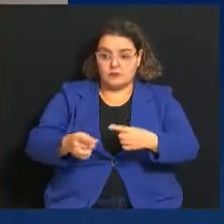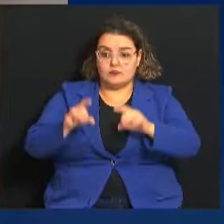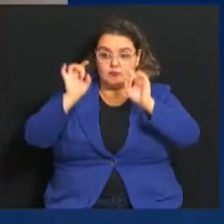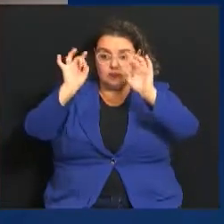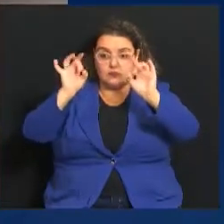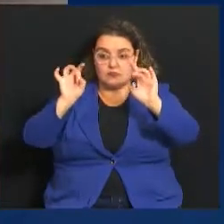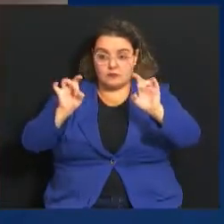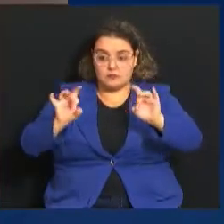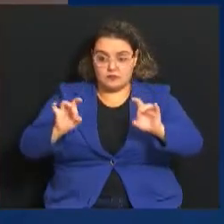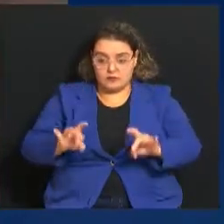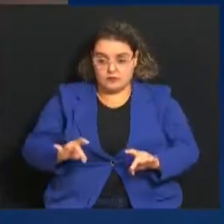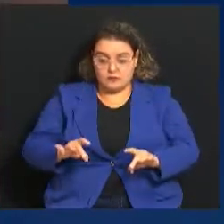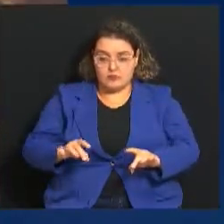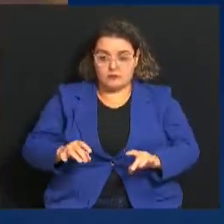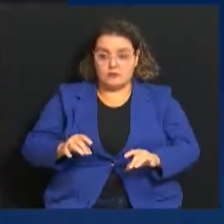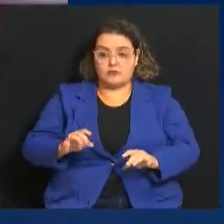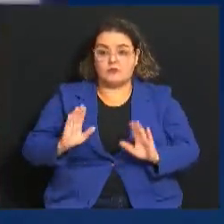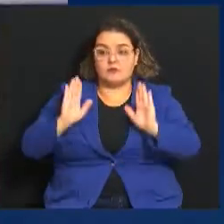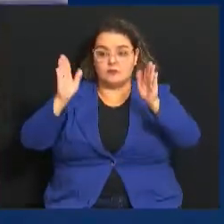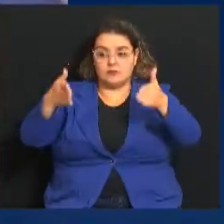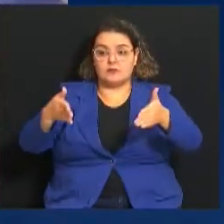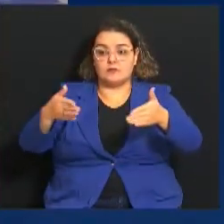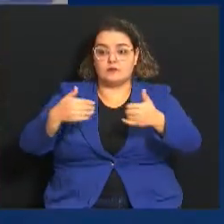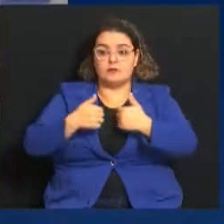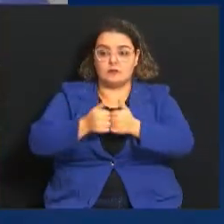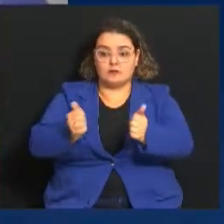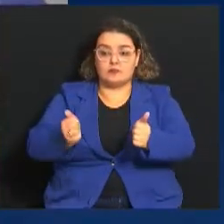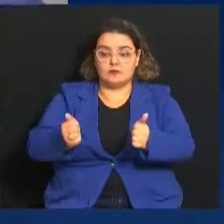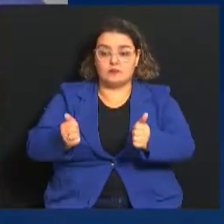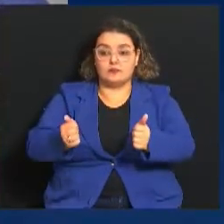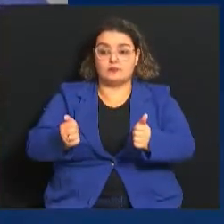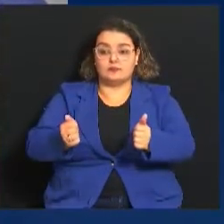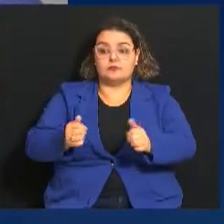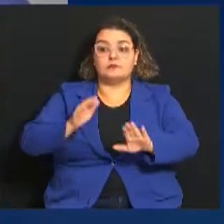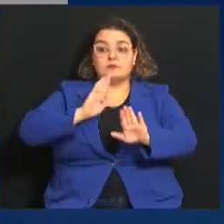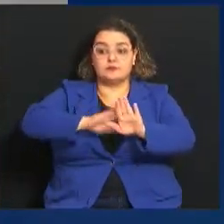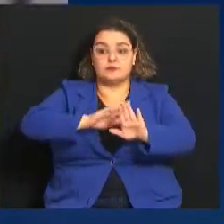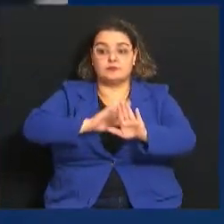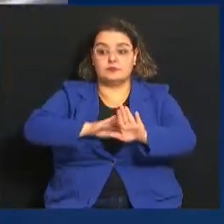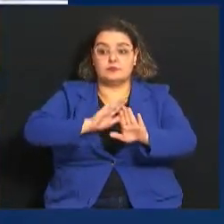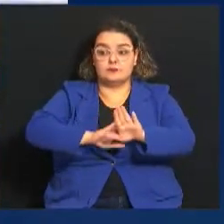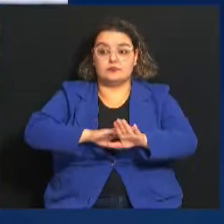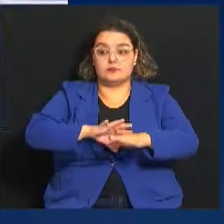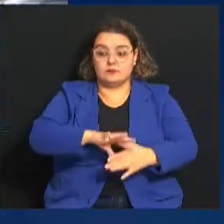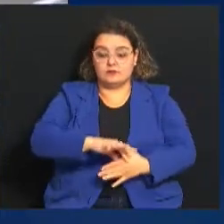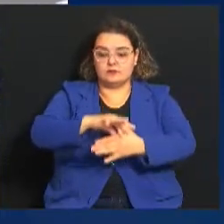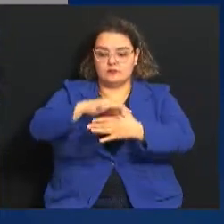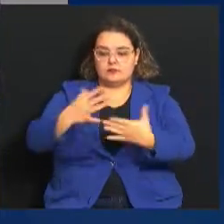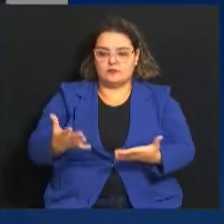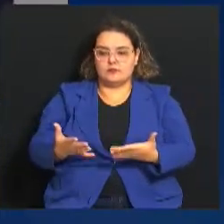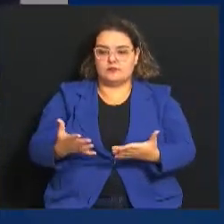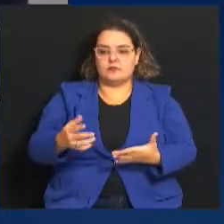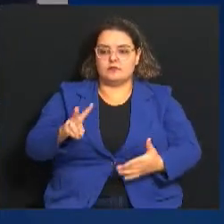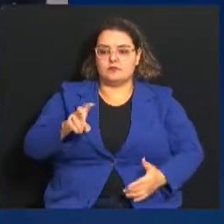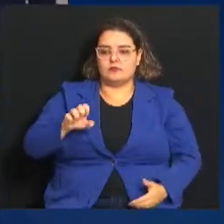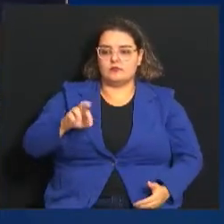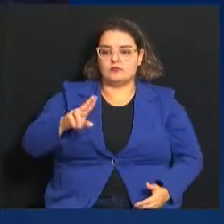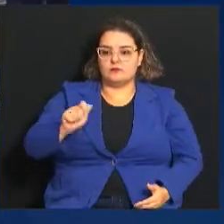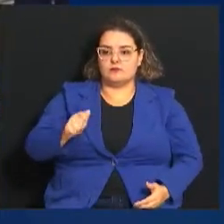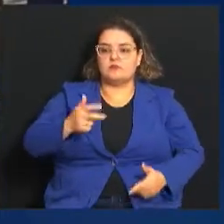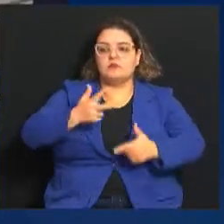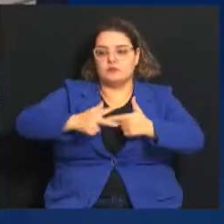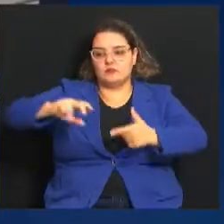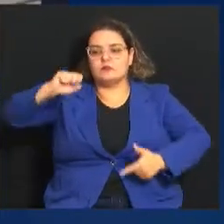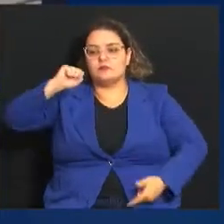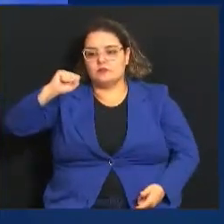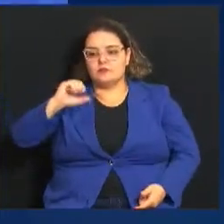para circulação de ônibus. E com a atuação dominante, Vera Cruz Basquete vence Catanduva